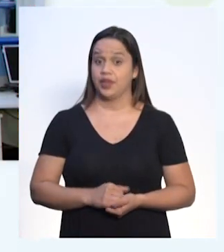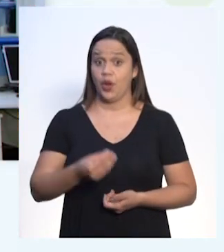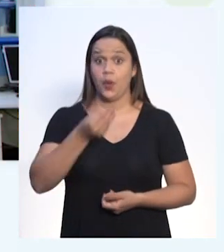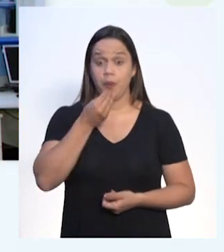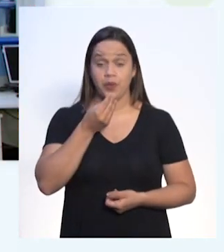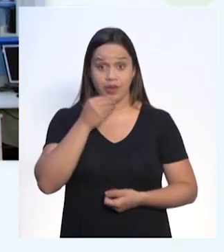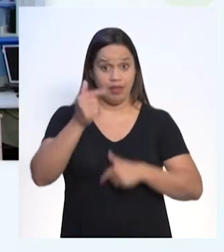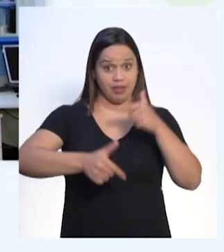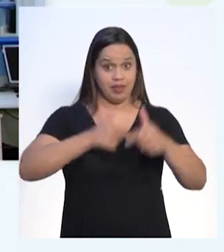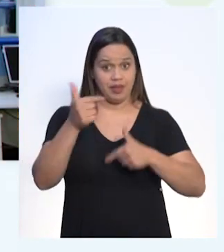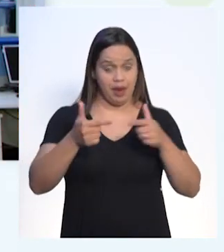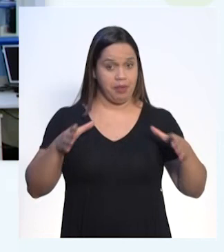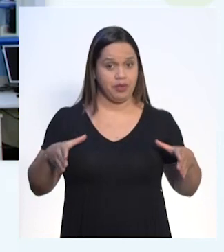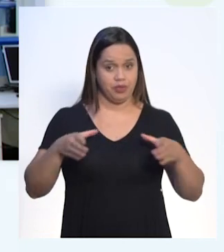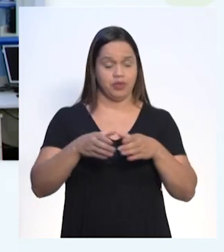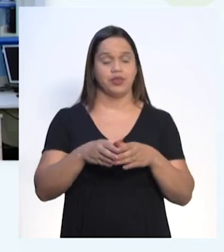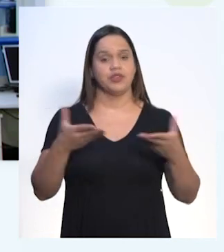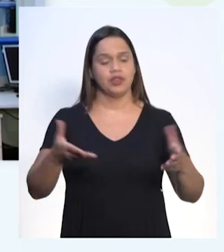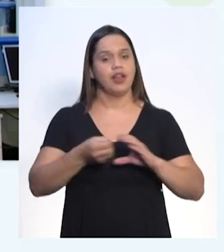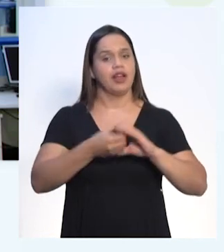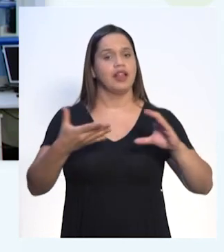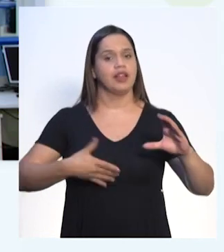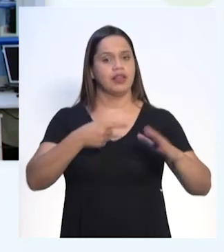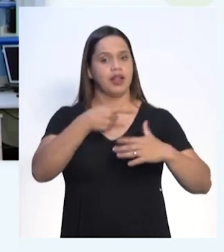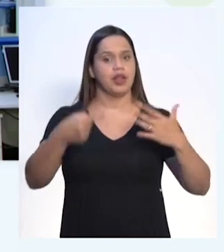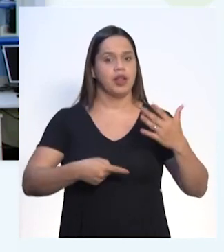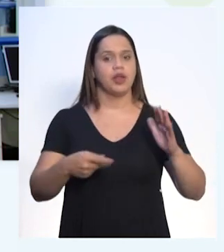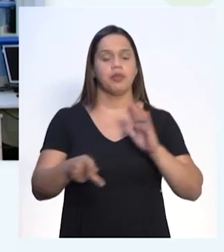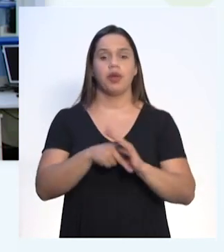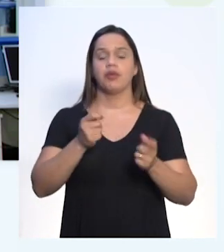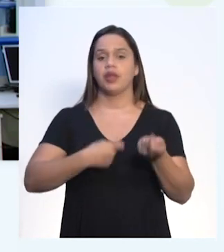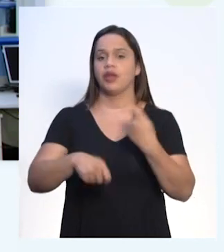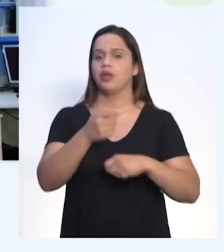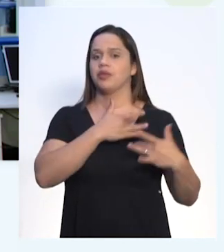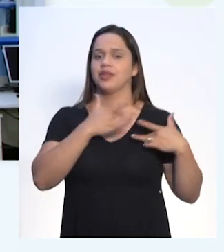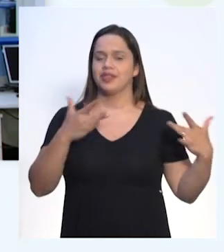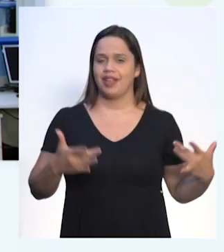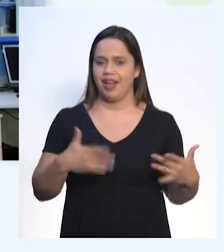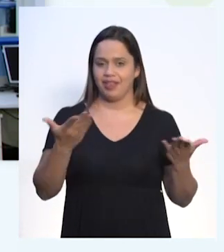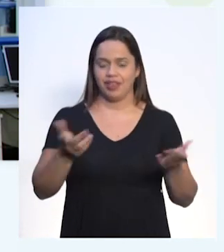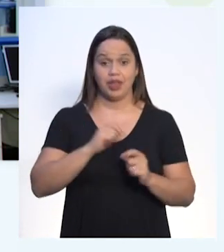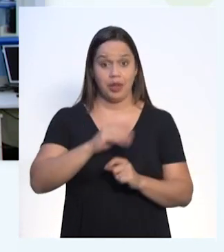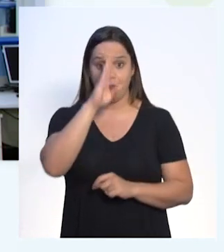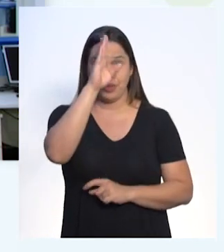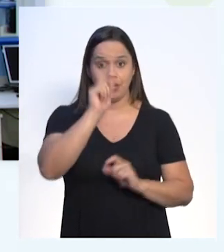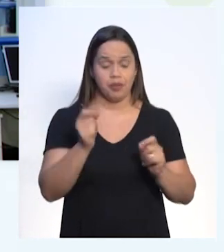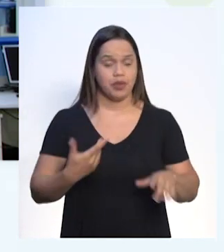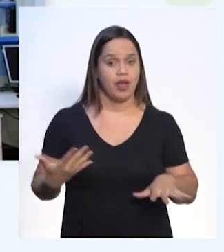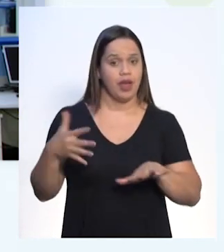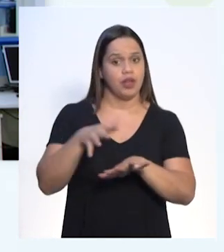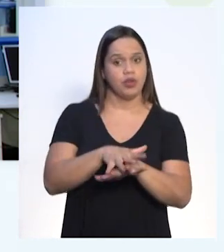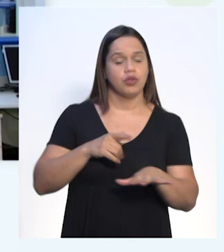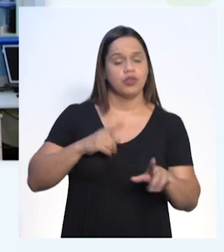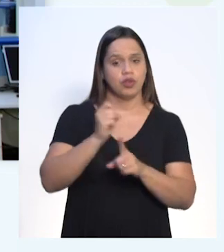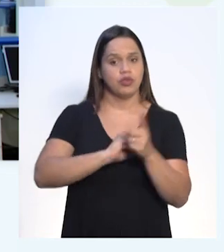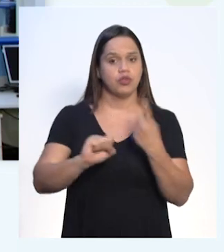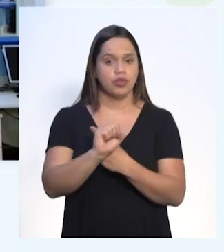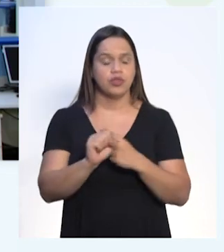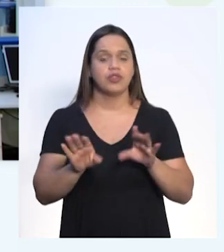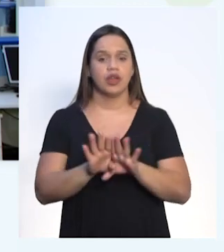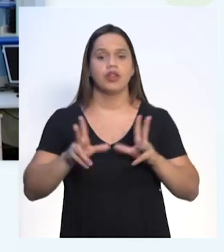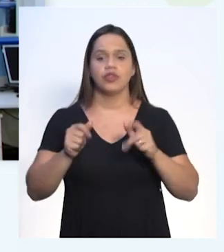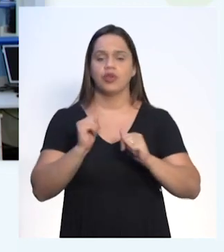Oportunidade e trabalho coletivo, características da chamada economia solidária, que prioriza a inclusão social com o